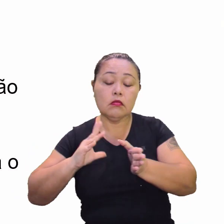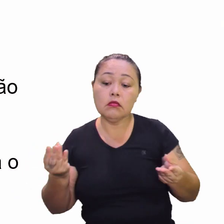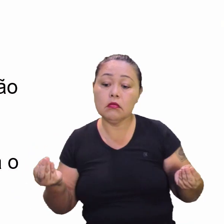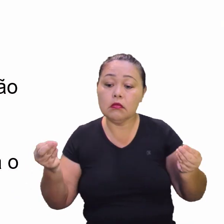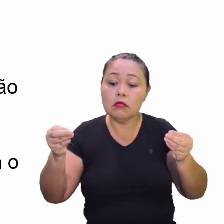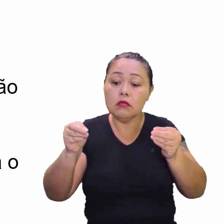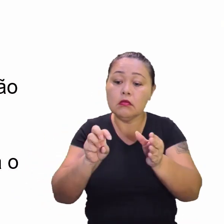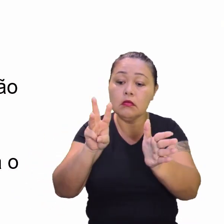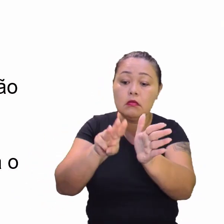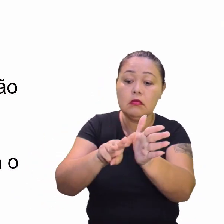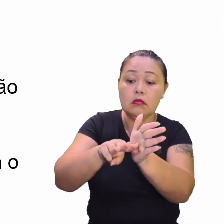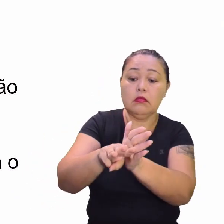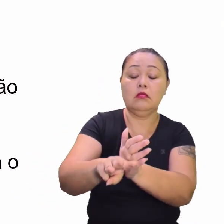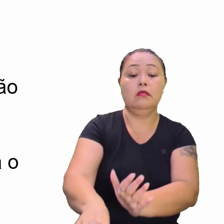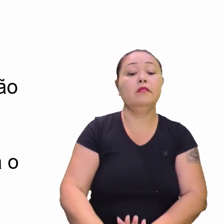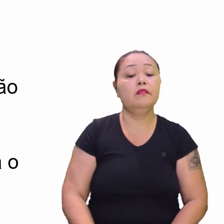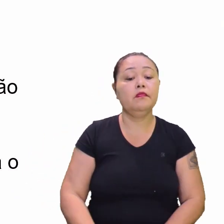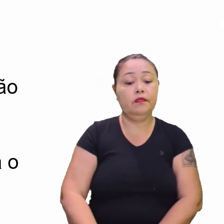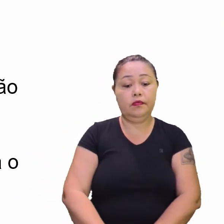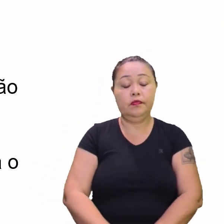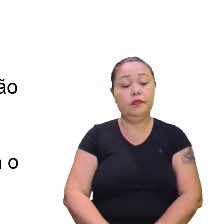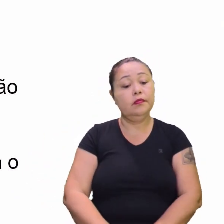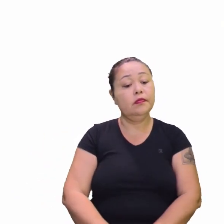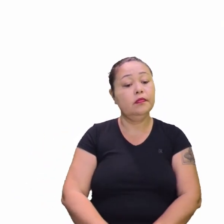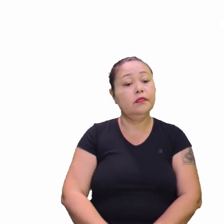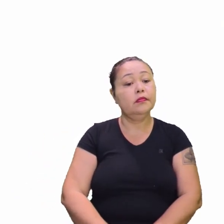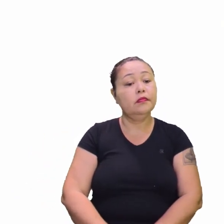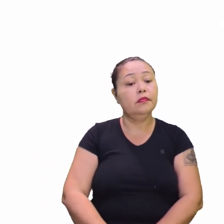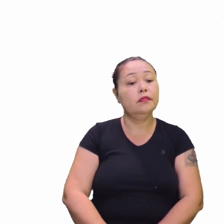Beni forma o Rio Madeira.